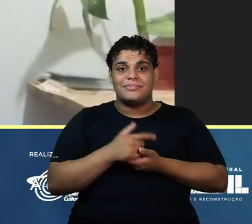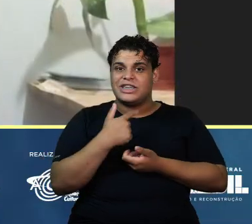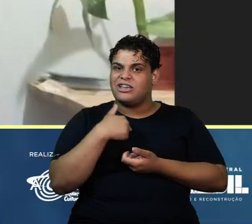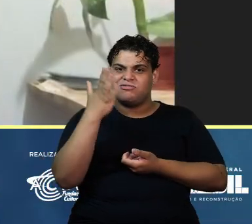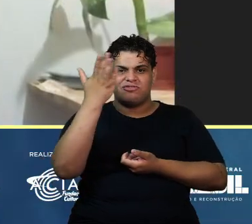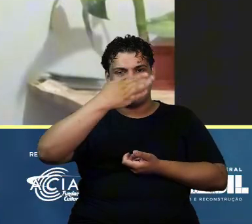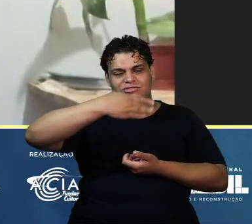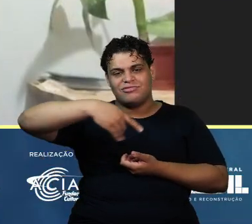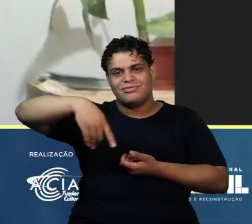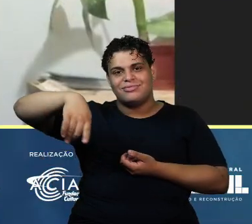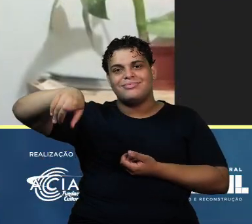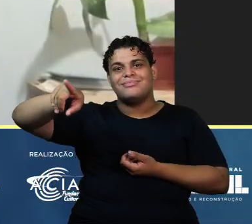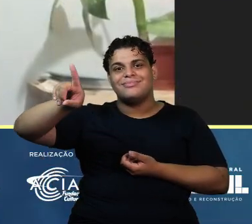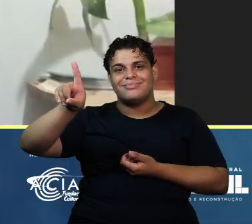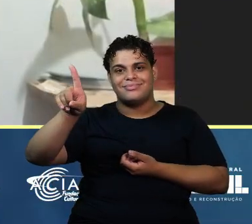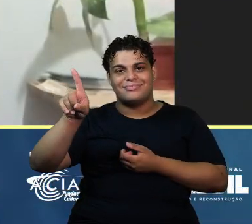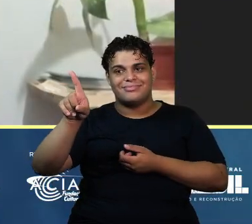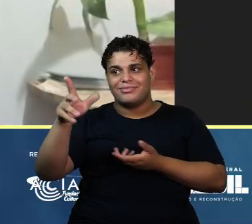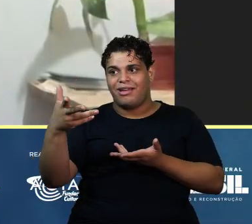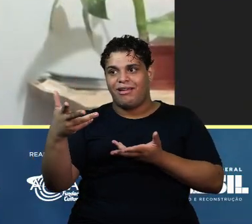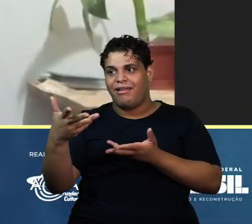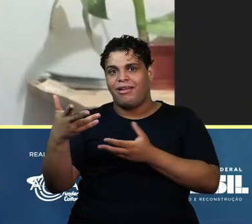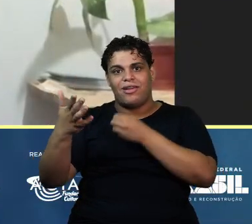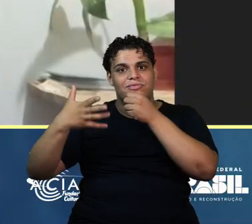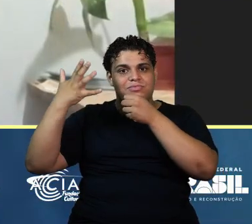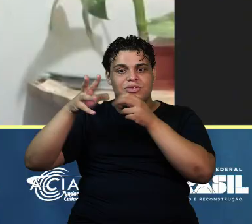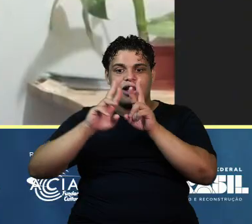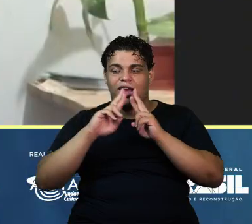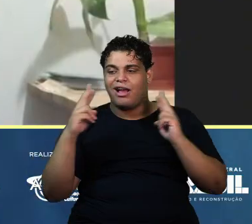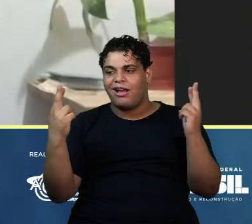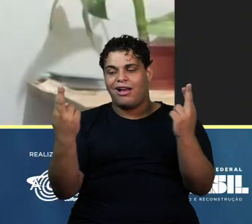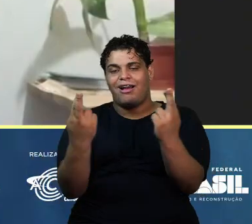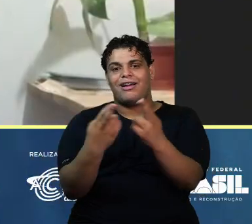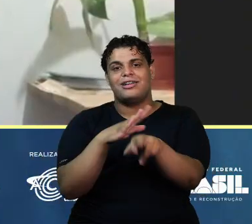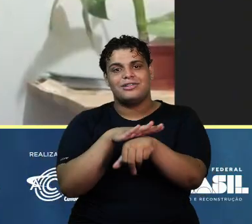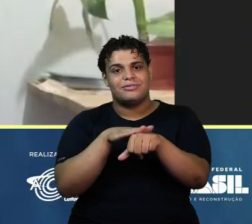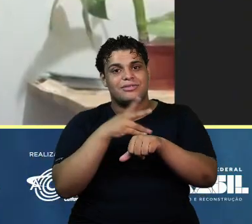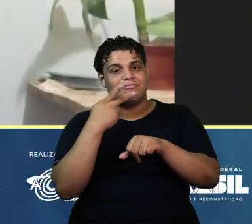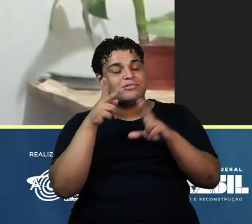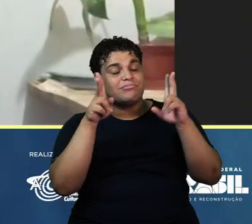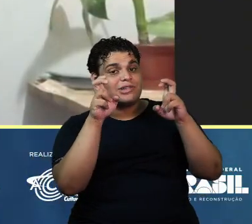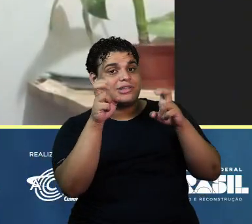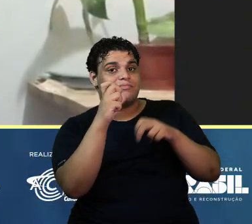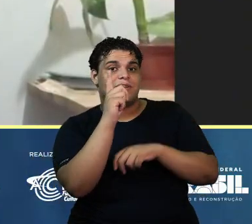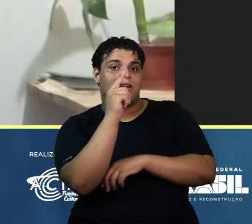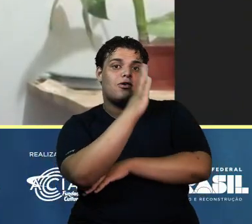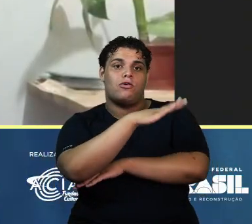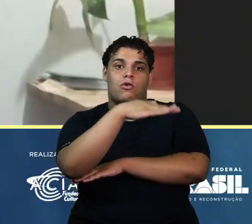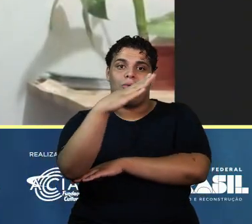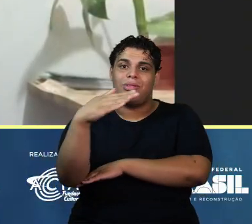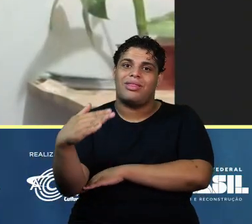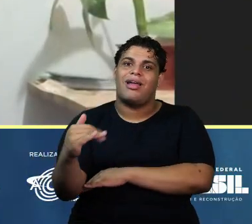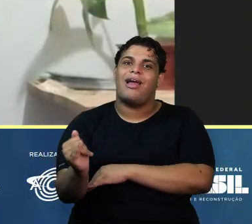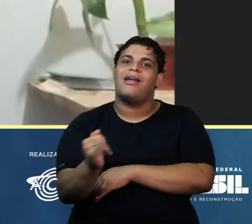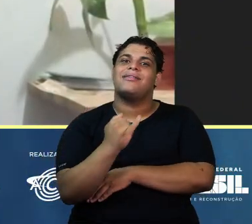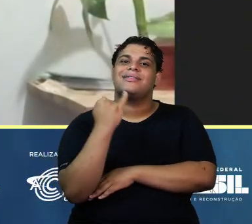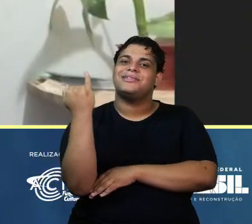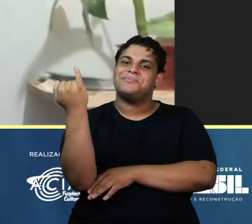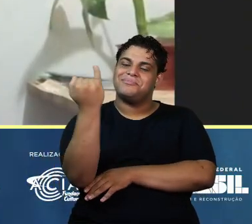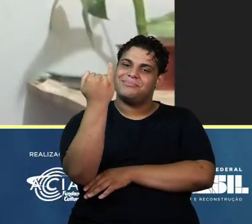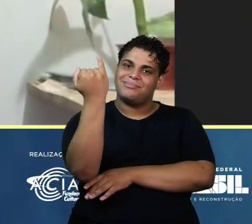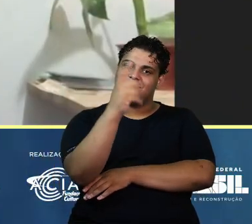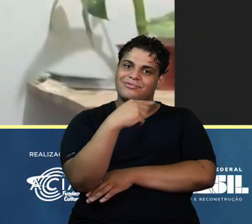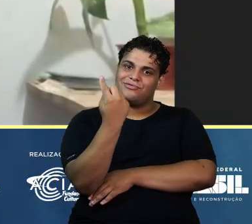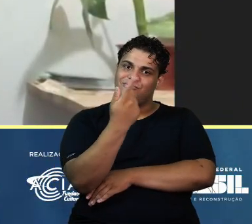fui fazer rodas de conversa nas escolas para falar sobre o tema dos oceanos e a importância, né, da